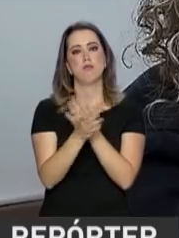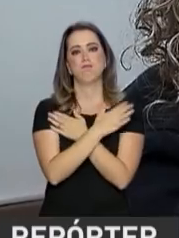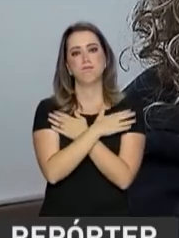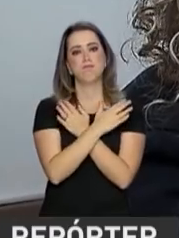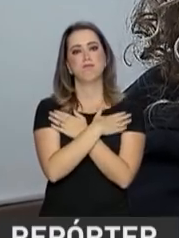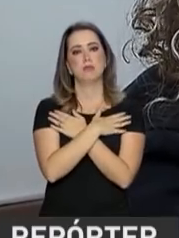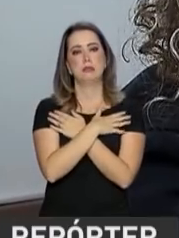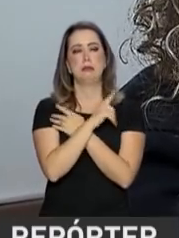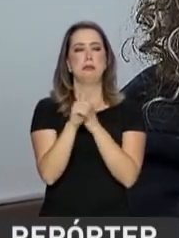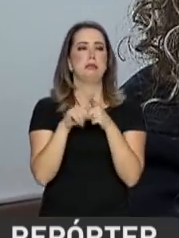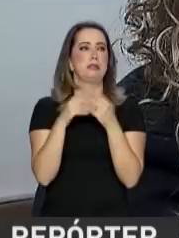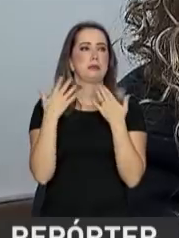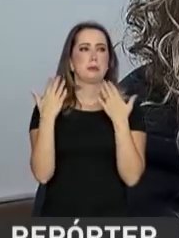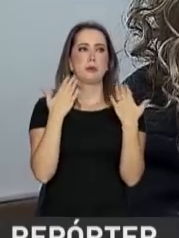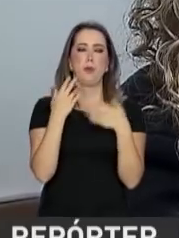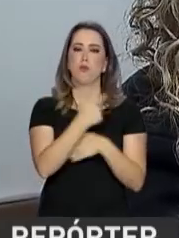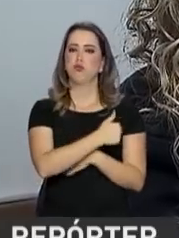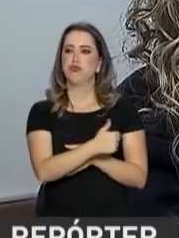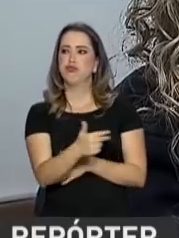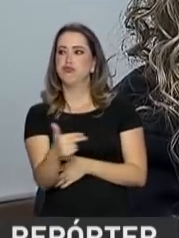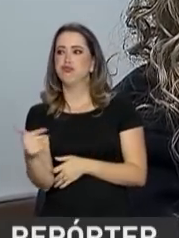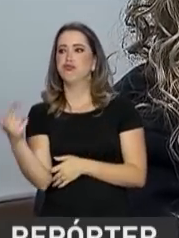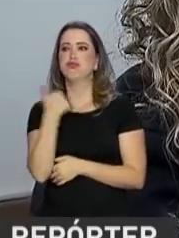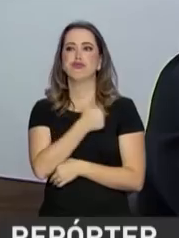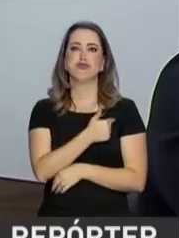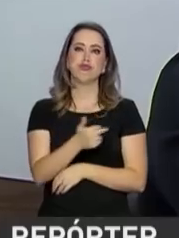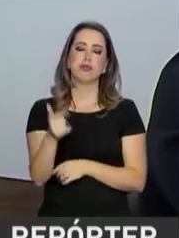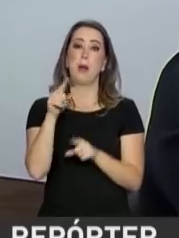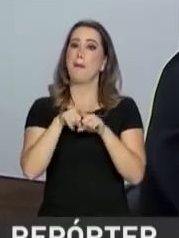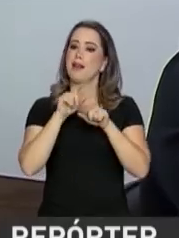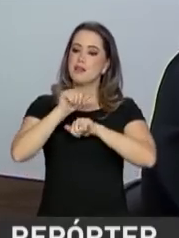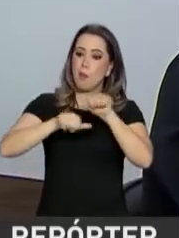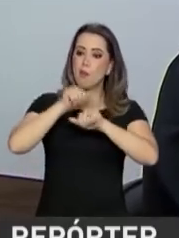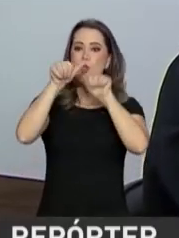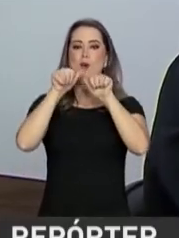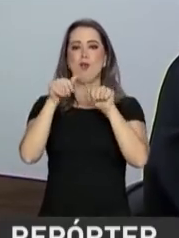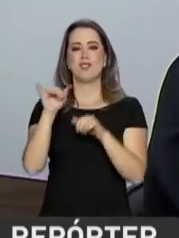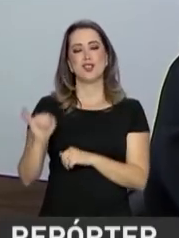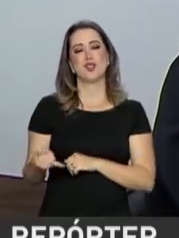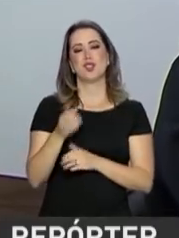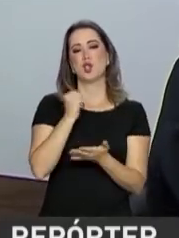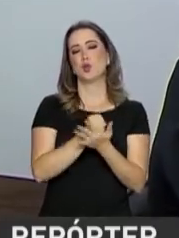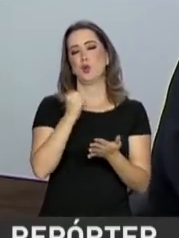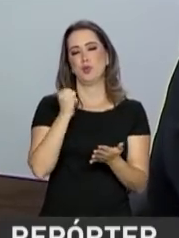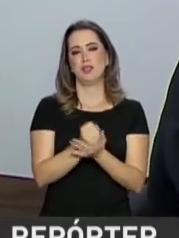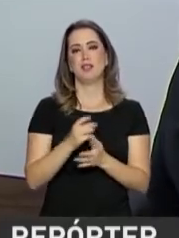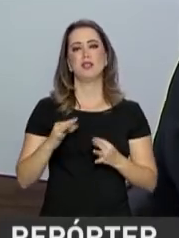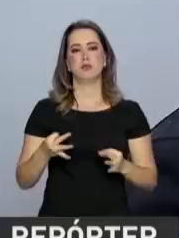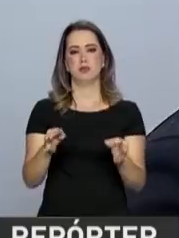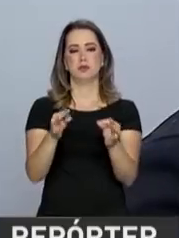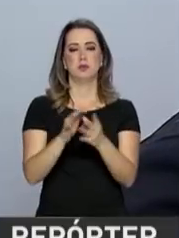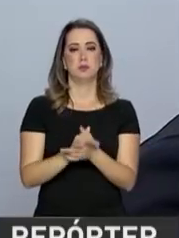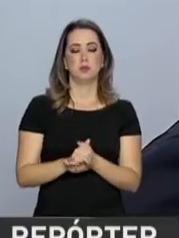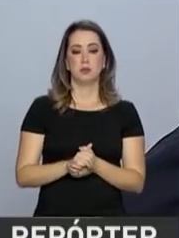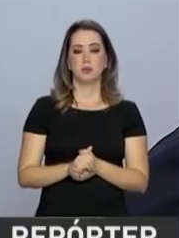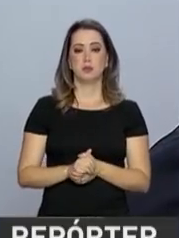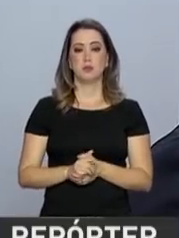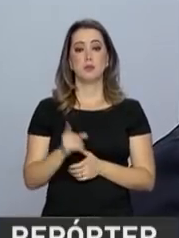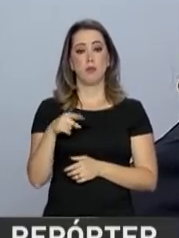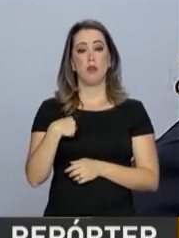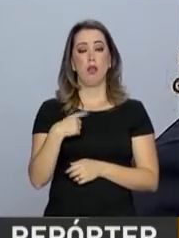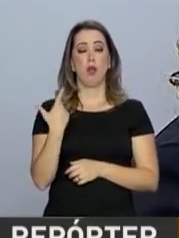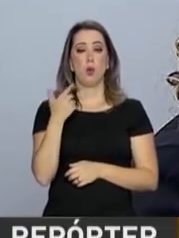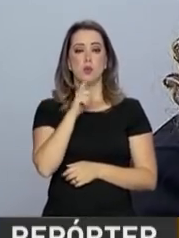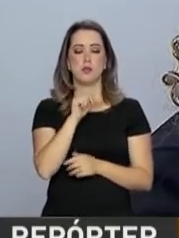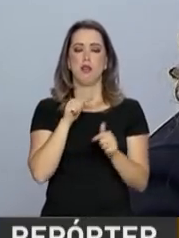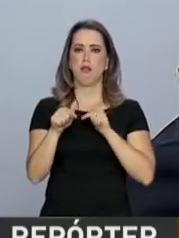eternidade situação que mudou em janeiro quando ela foi contratada por uma empresa de tecnologia além de ter sido a realização de